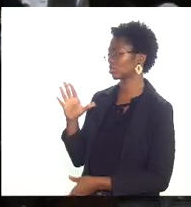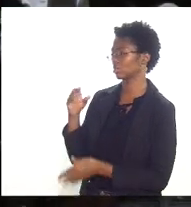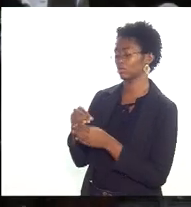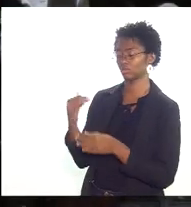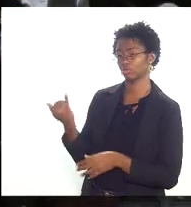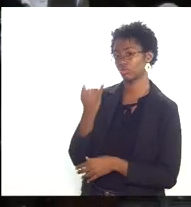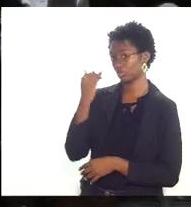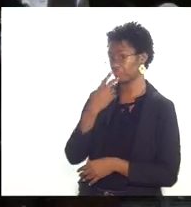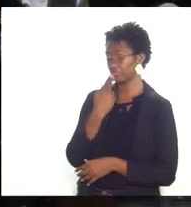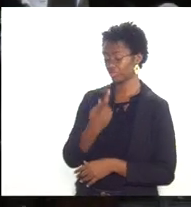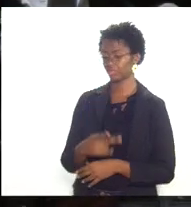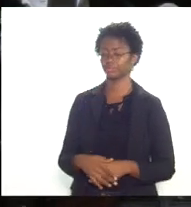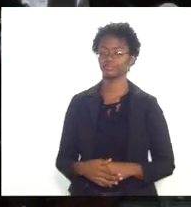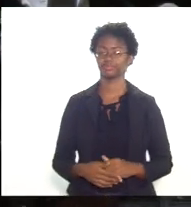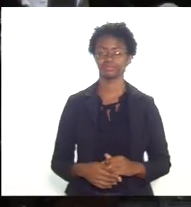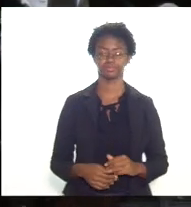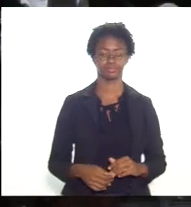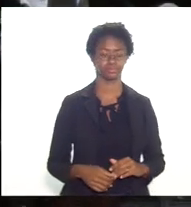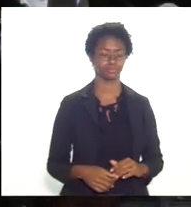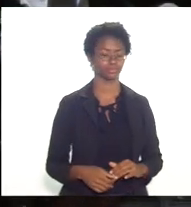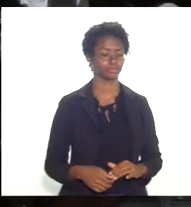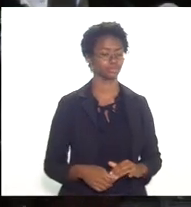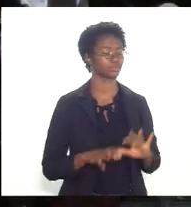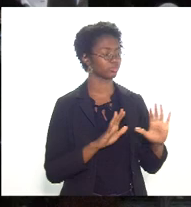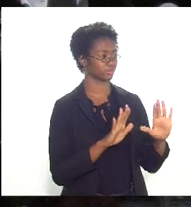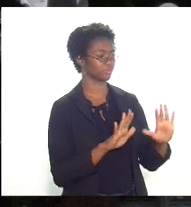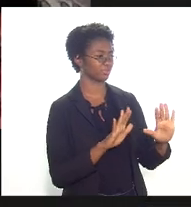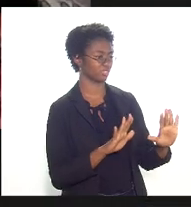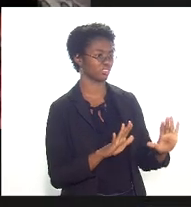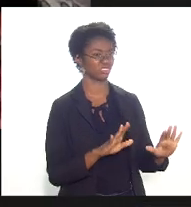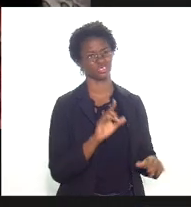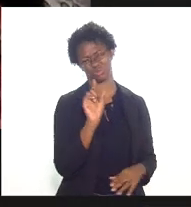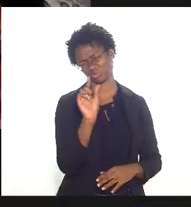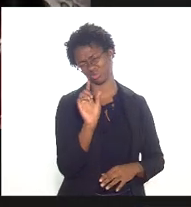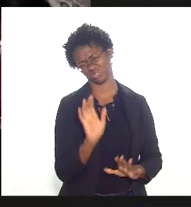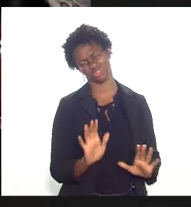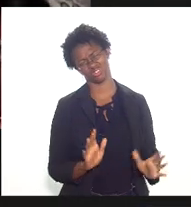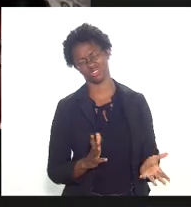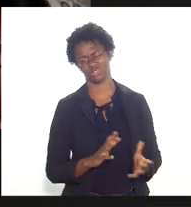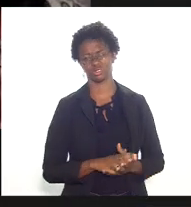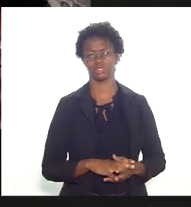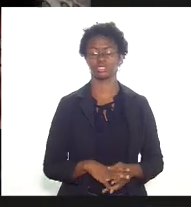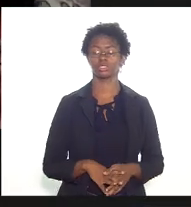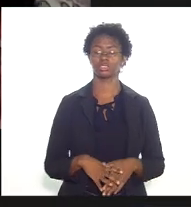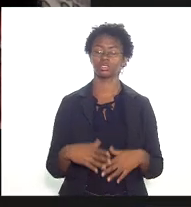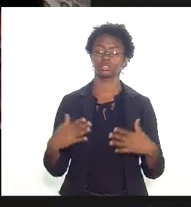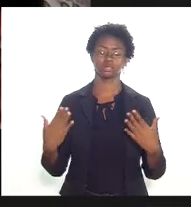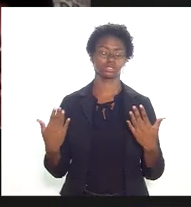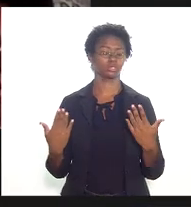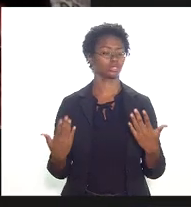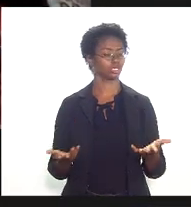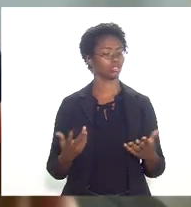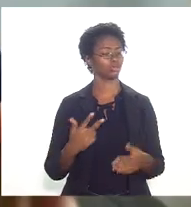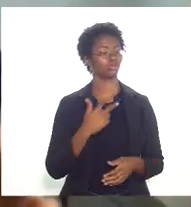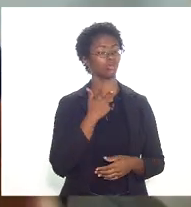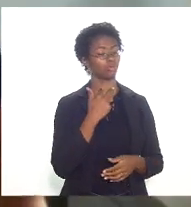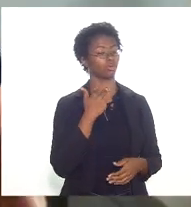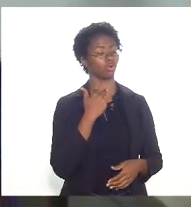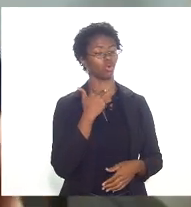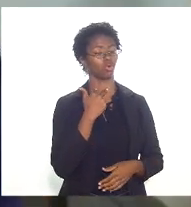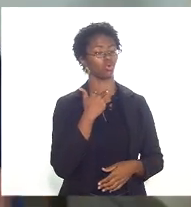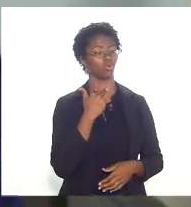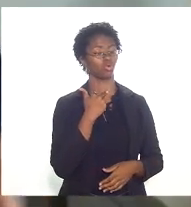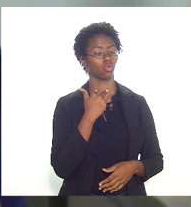importante que eu vou dizer deputados e E aí Ah e não não é possível